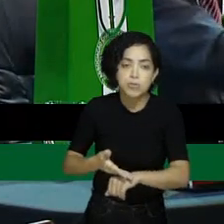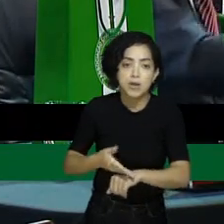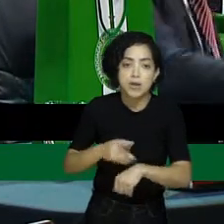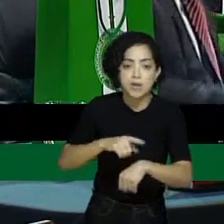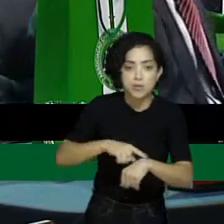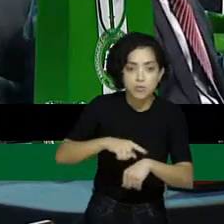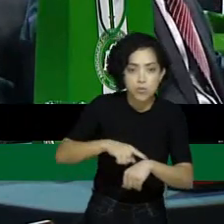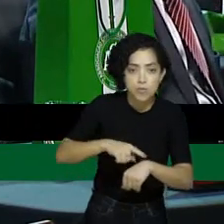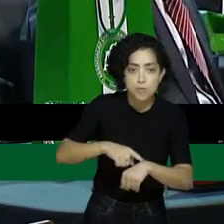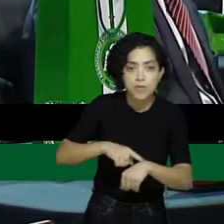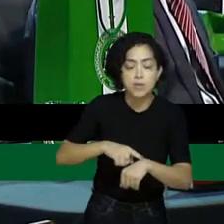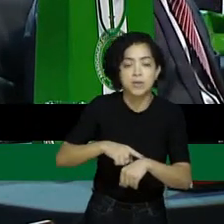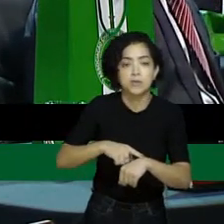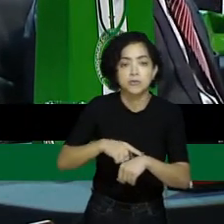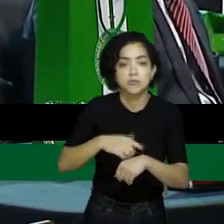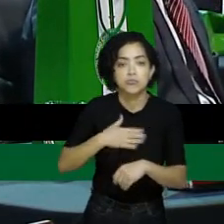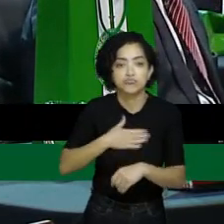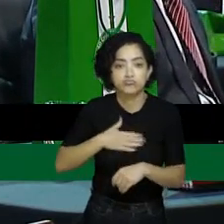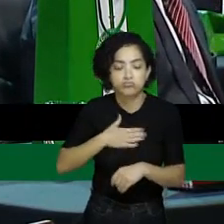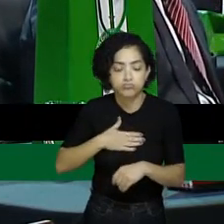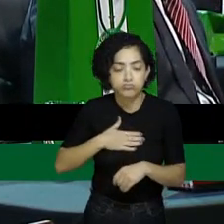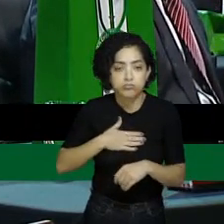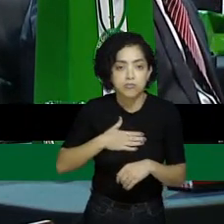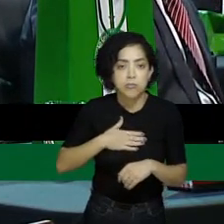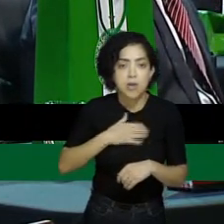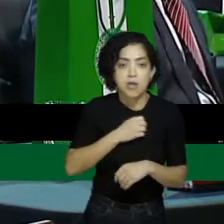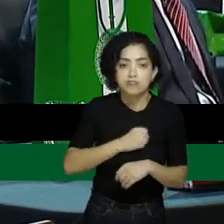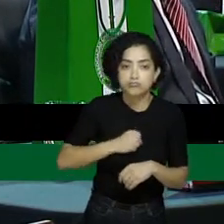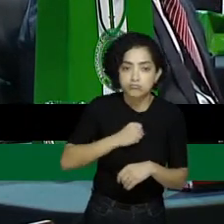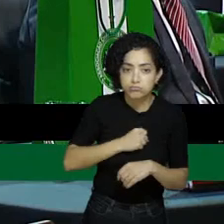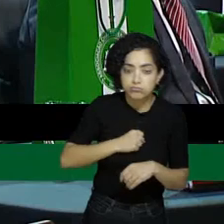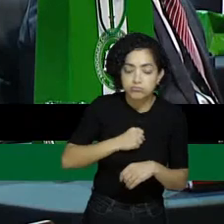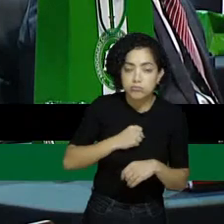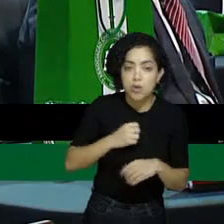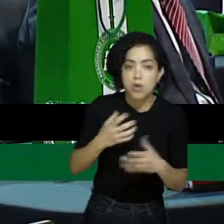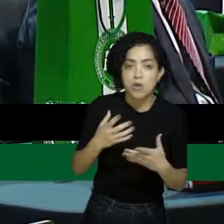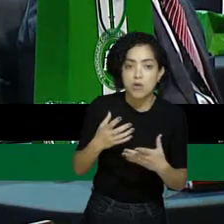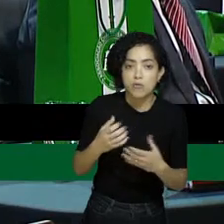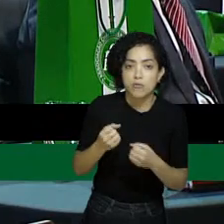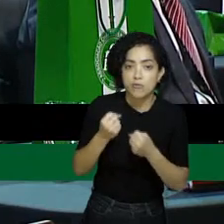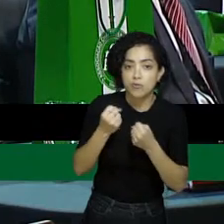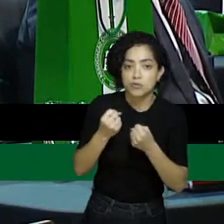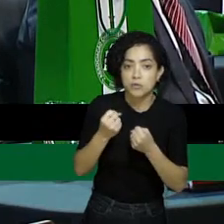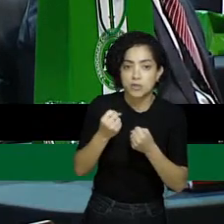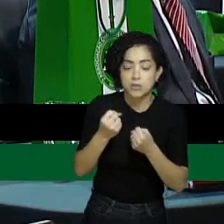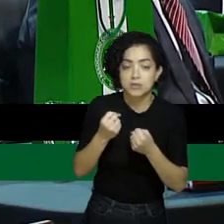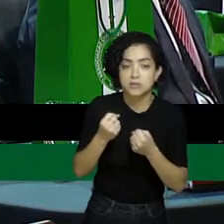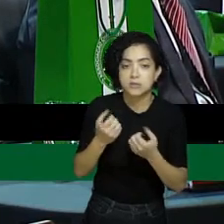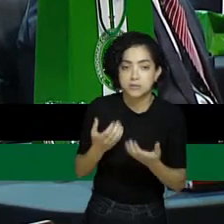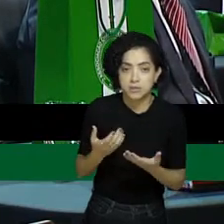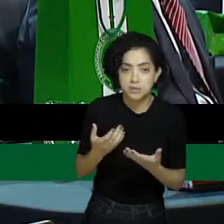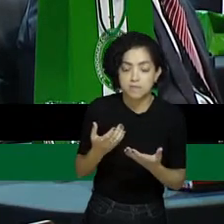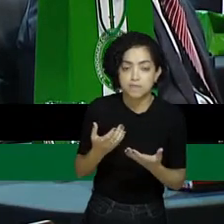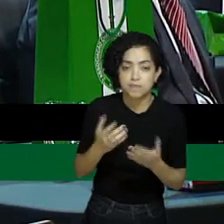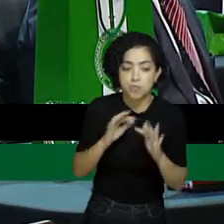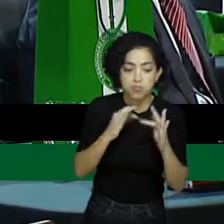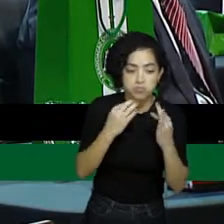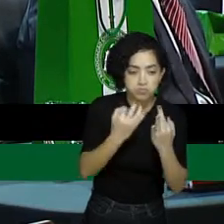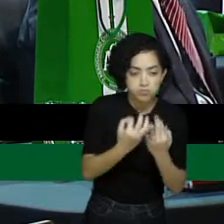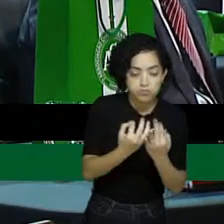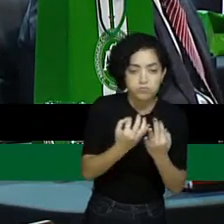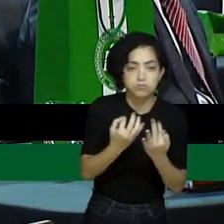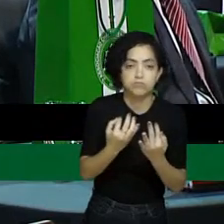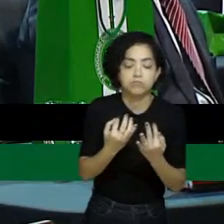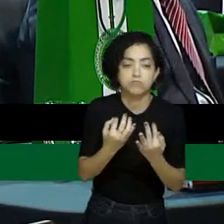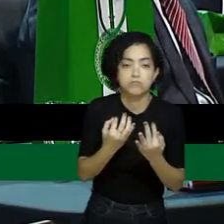a saudade e fortalecer-se mutuamente como bravo italiano, horas de irmandade